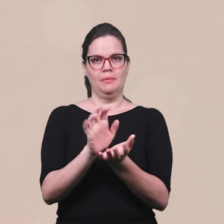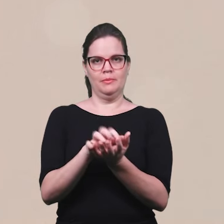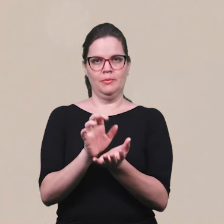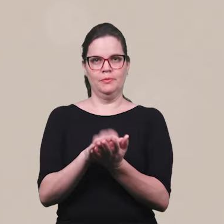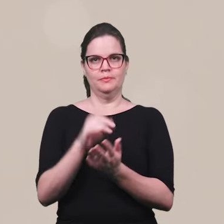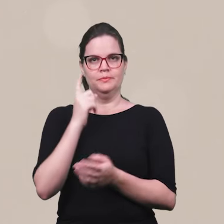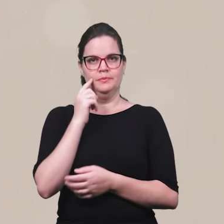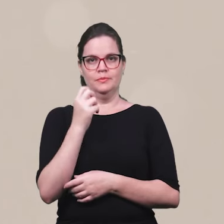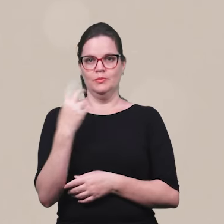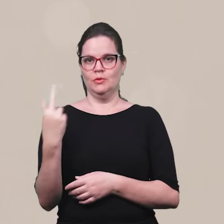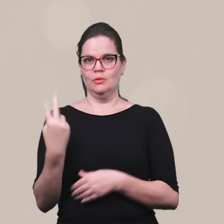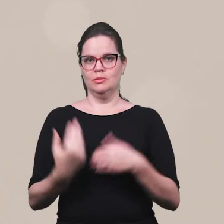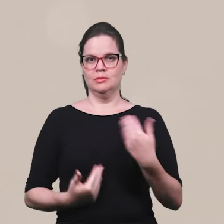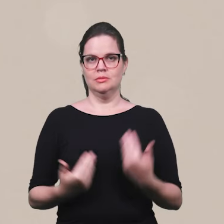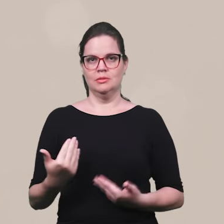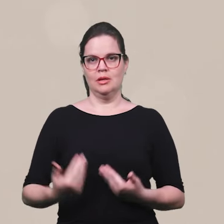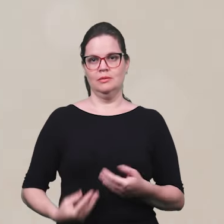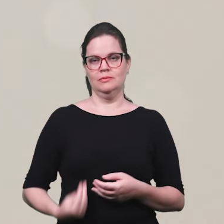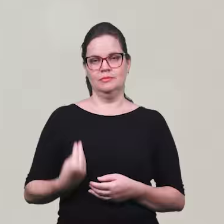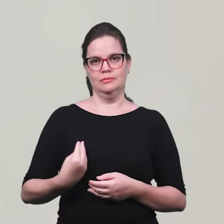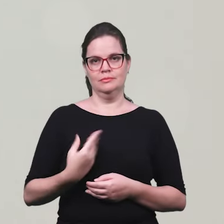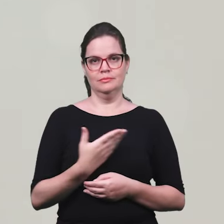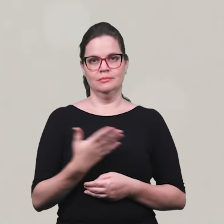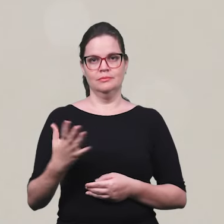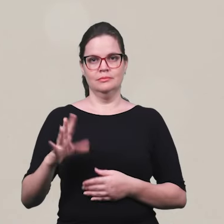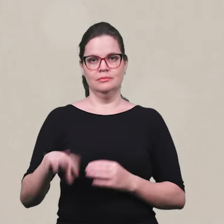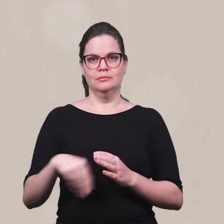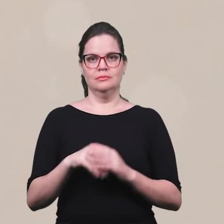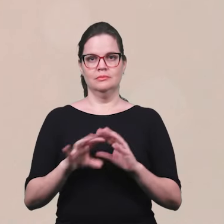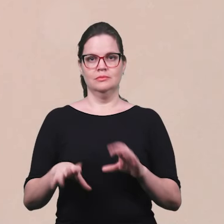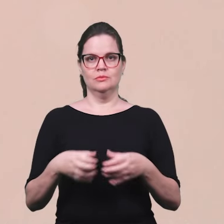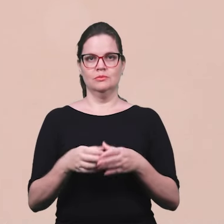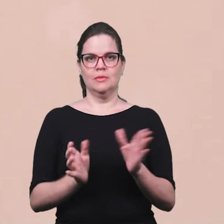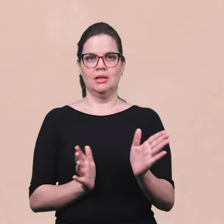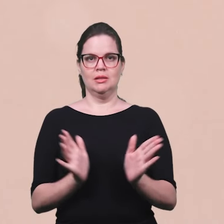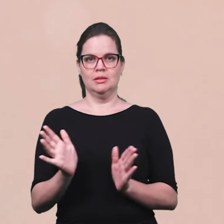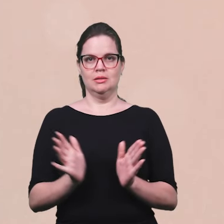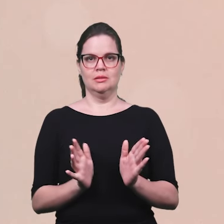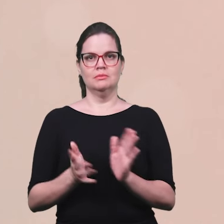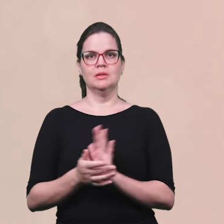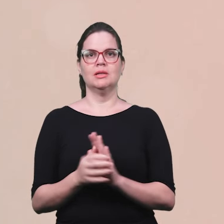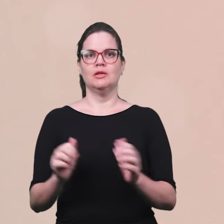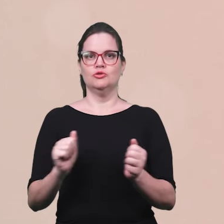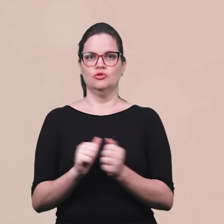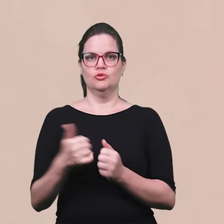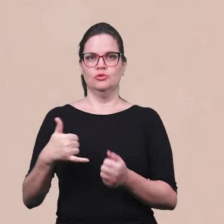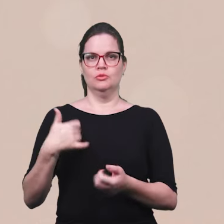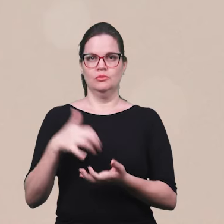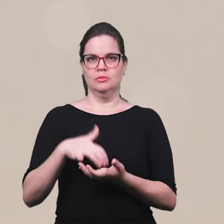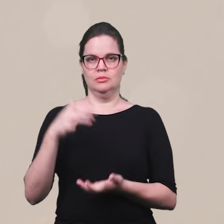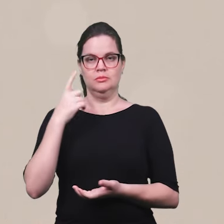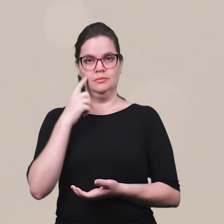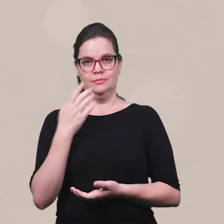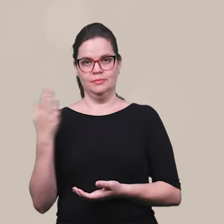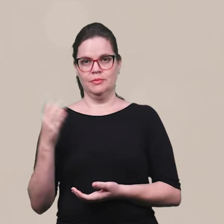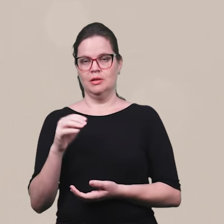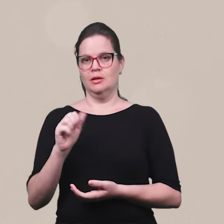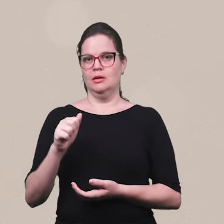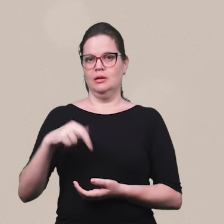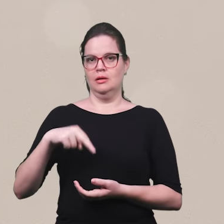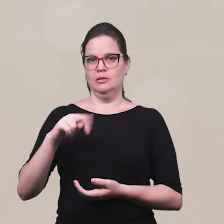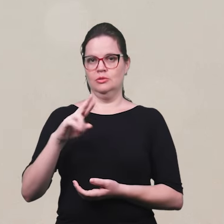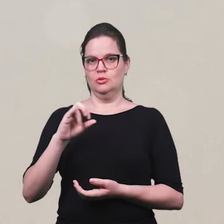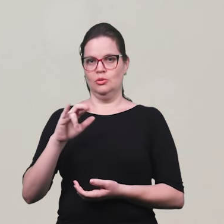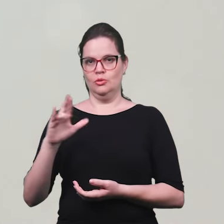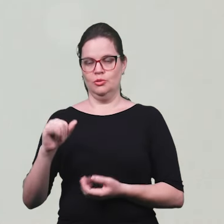e nós estamos com 2 irmãos que fazem parte do trabalho de acessibilidade com idosos, o irmão Antônio e